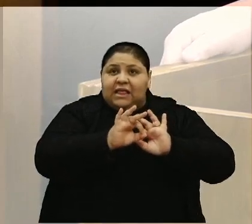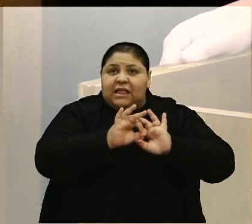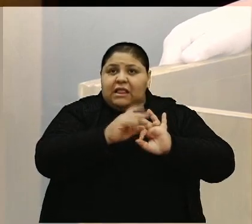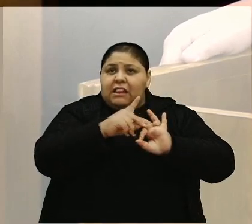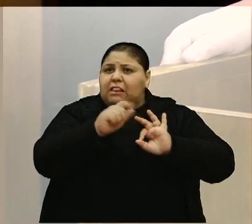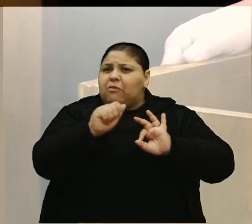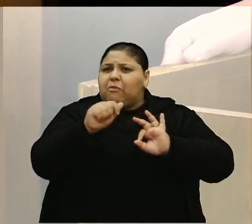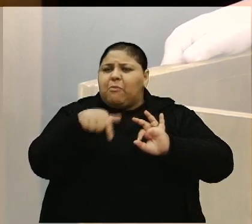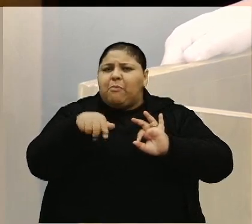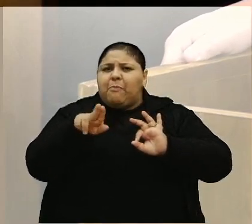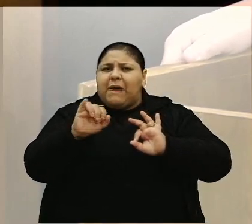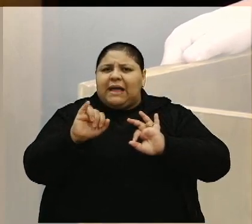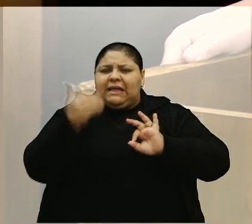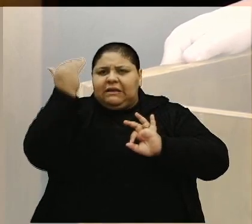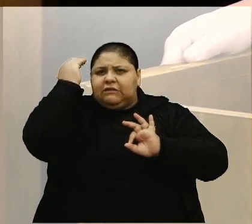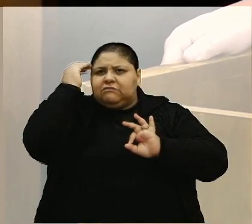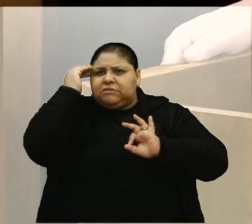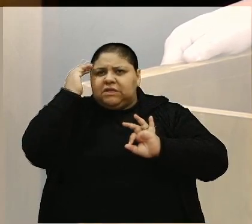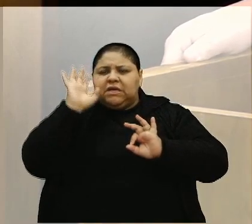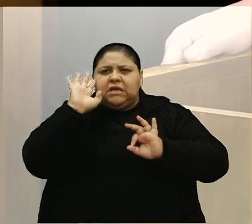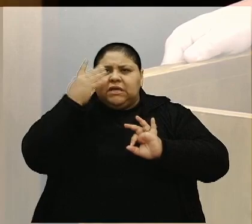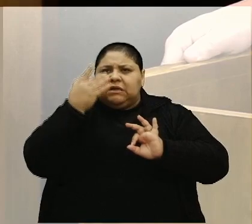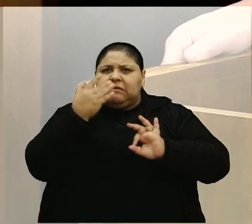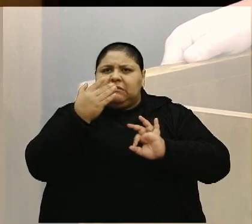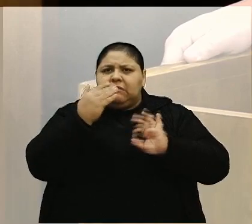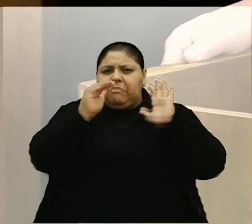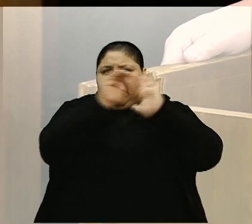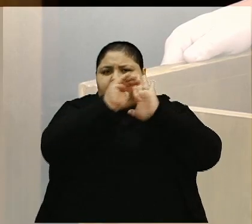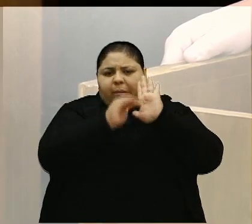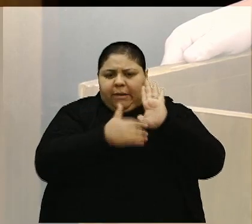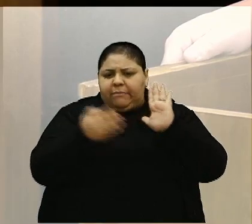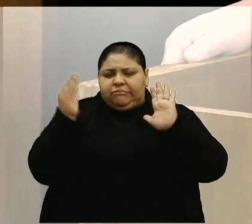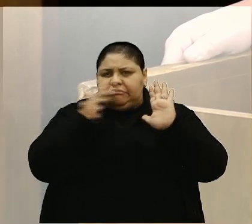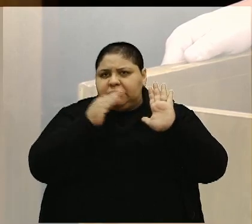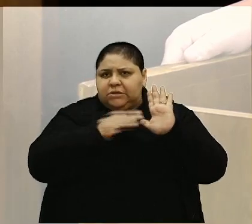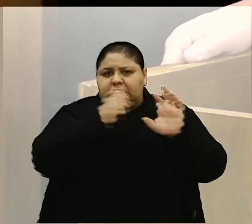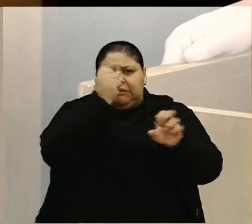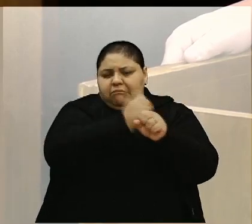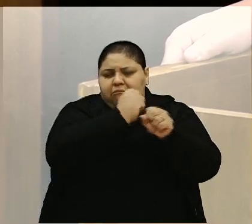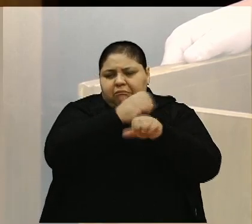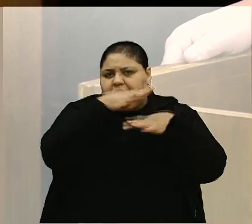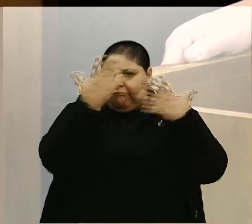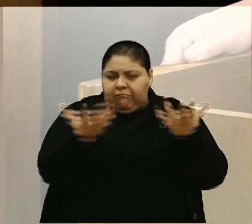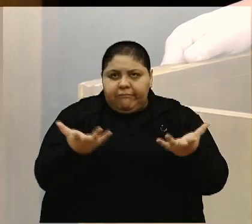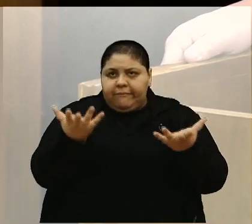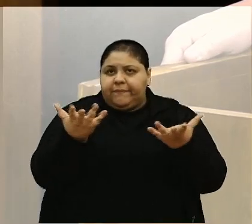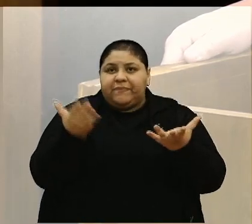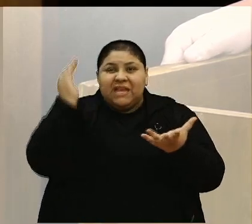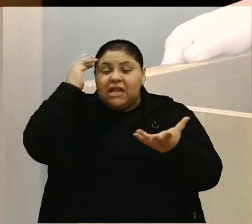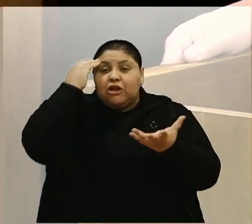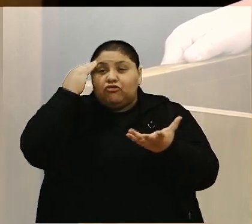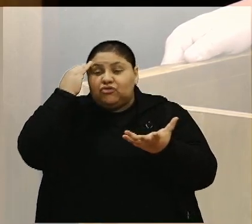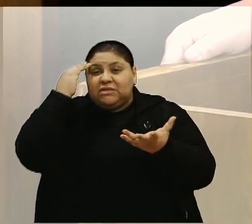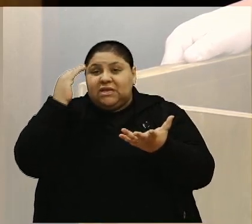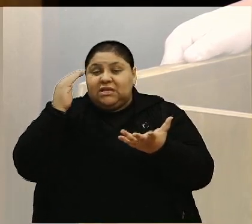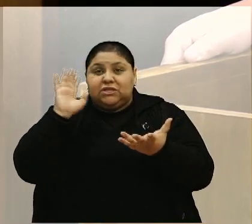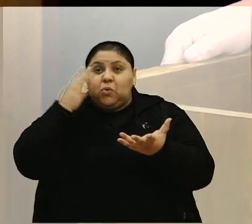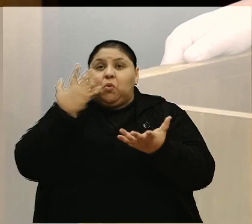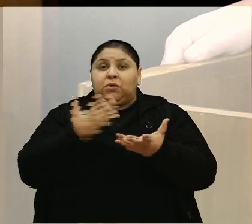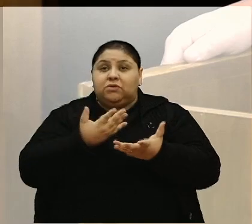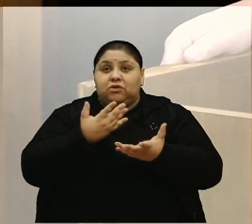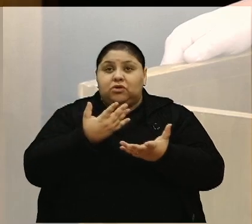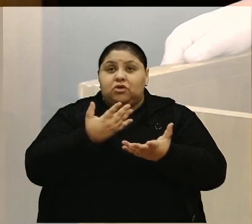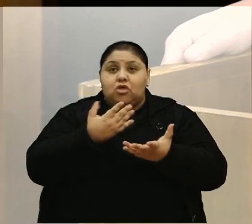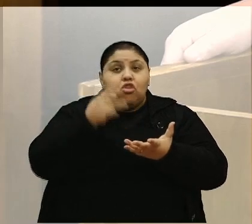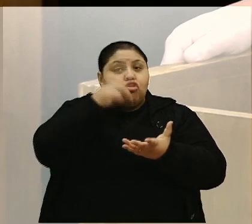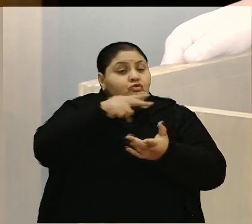se ia acontecer pelo programa de aceleração e obras, enfim. Não sei se iria acontecer, nunca foram